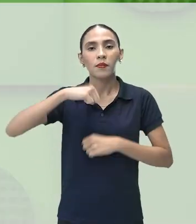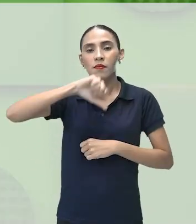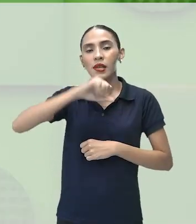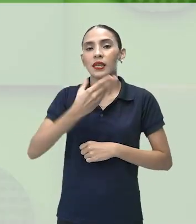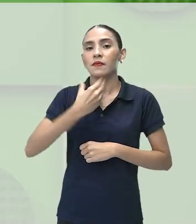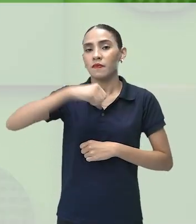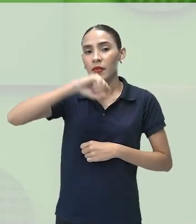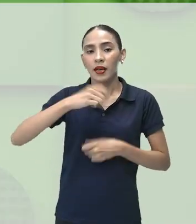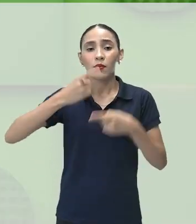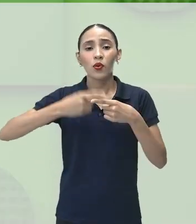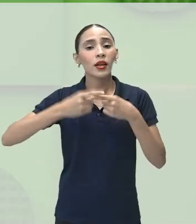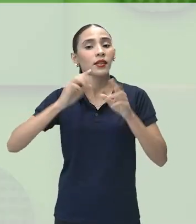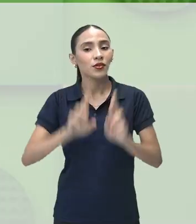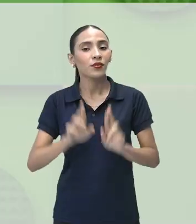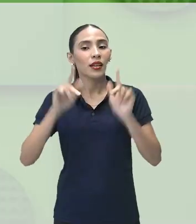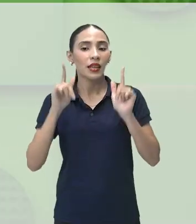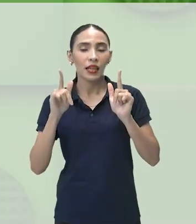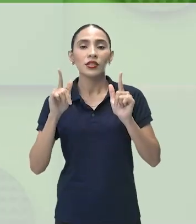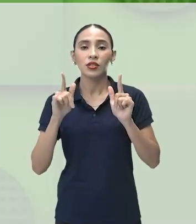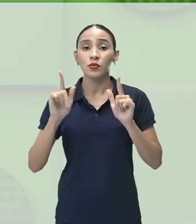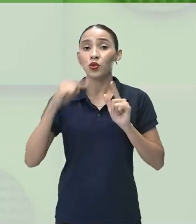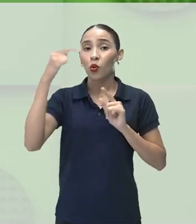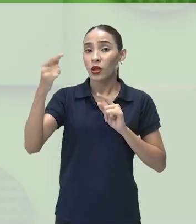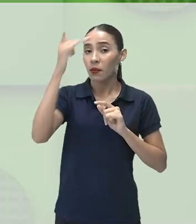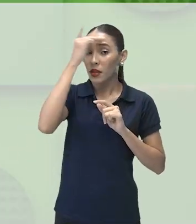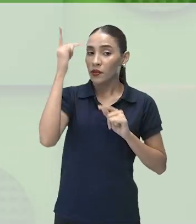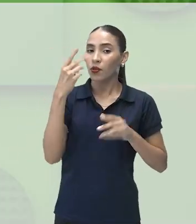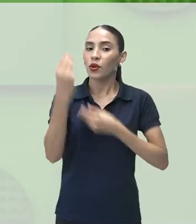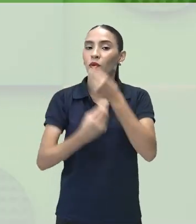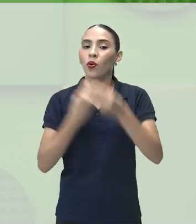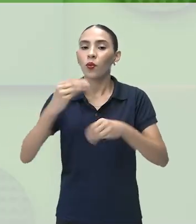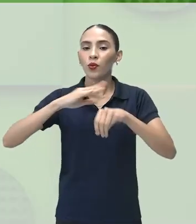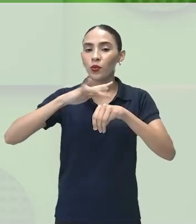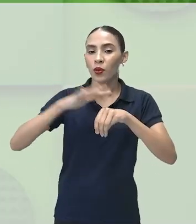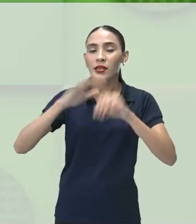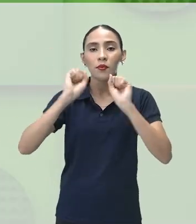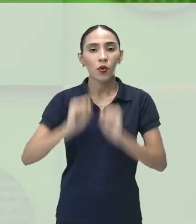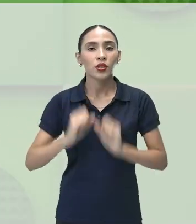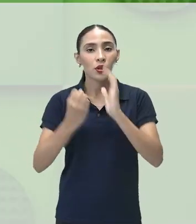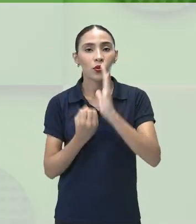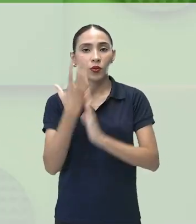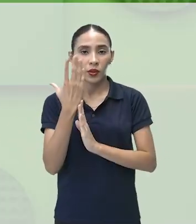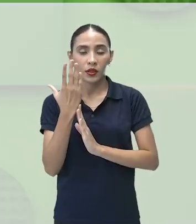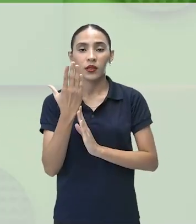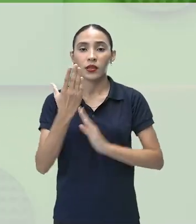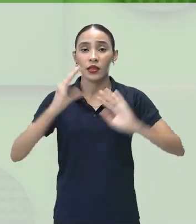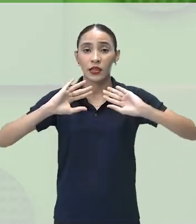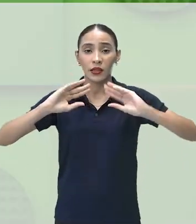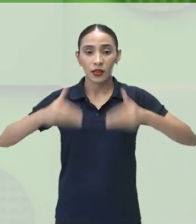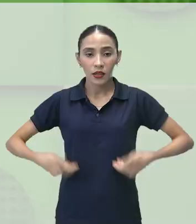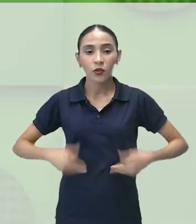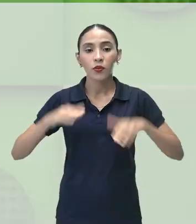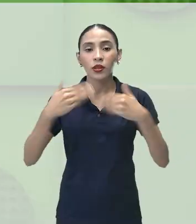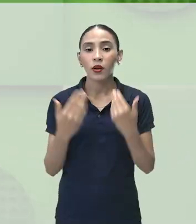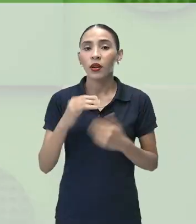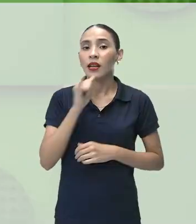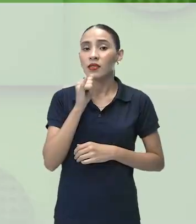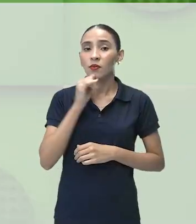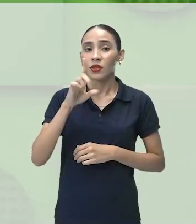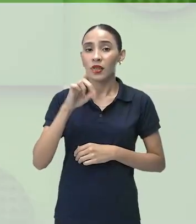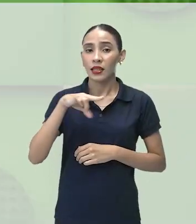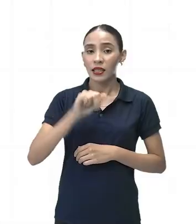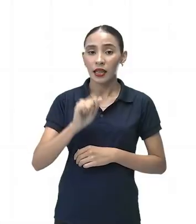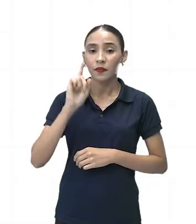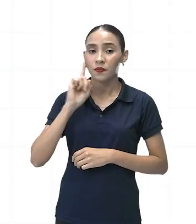nossos pais, porque somos diferentes uns dos outros e como algumas doenças podem surgir. Portanto, vejam só o DNA.